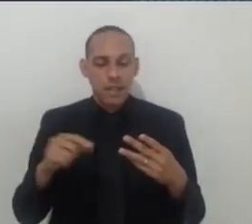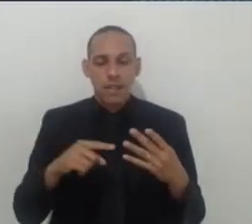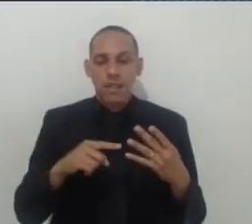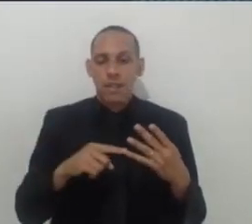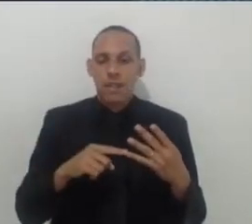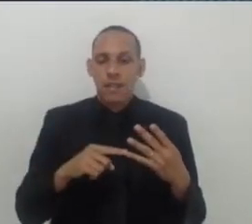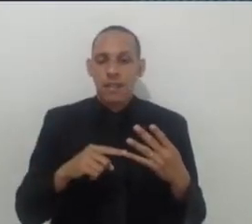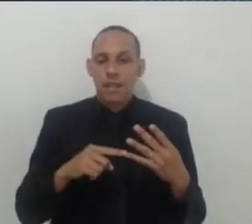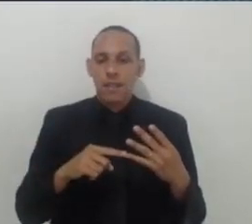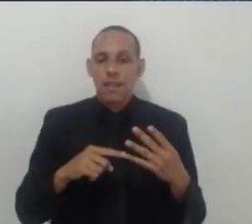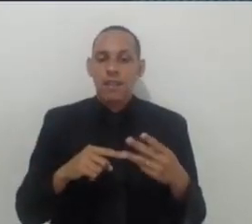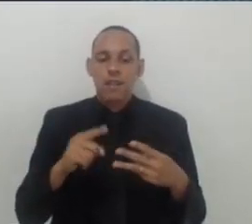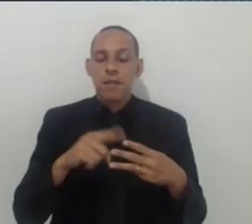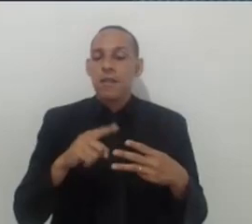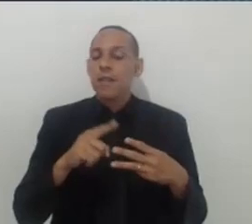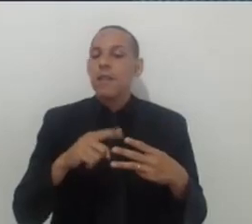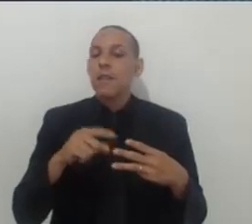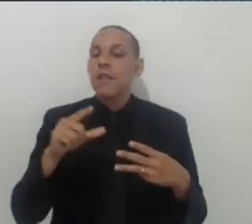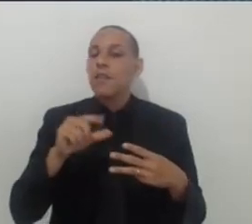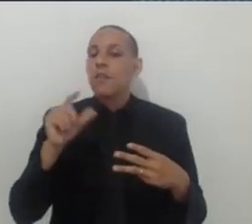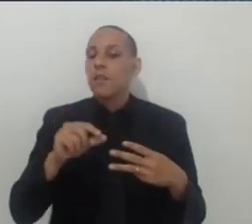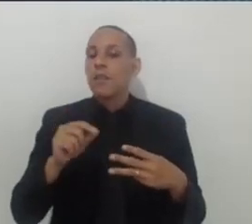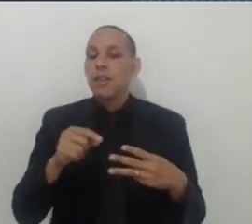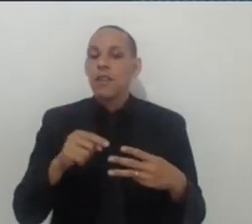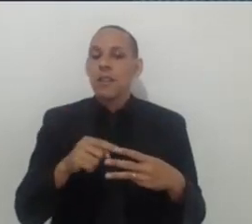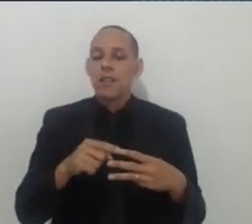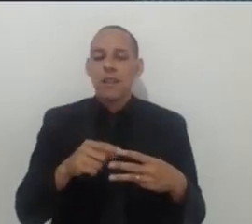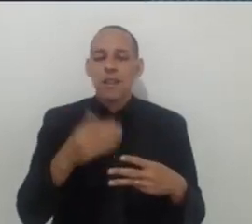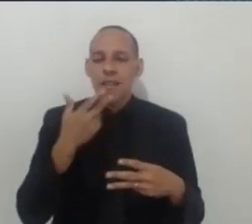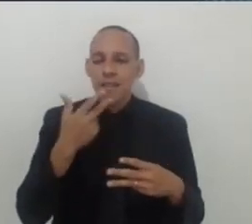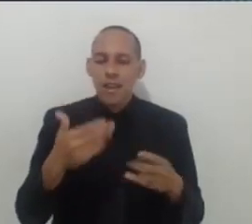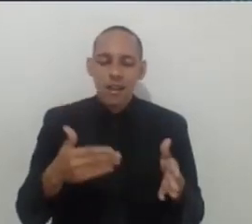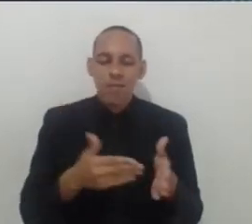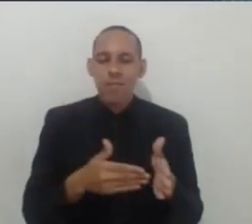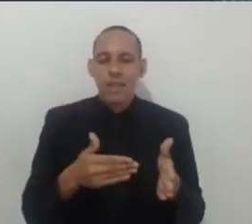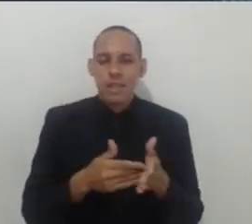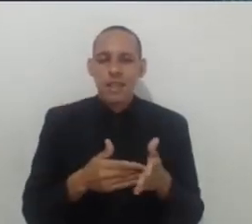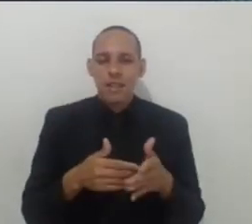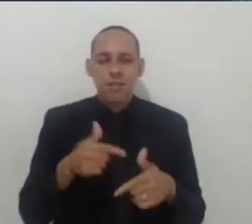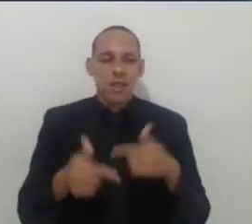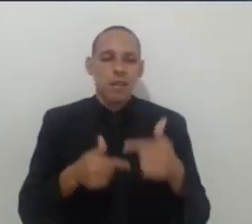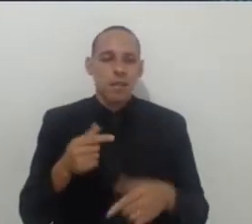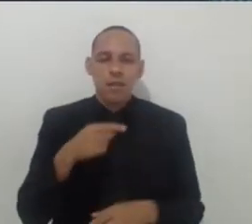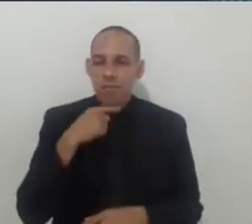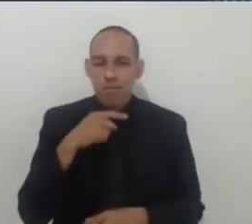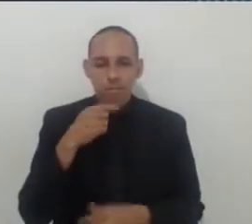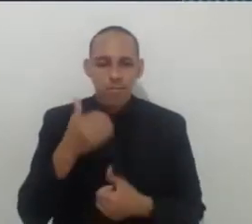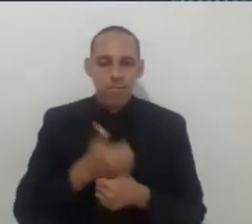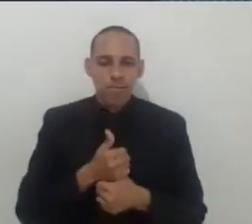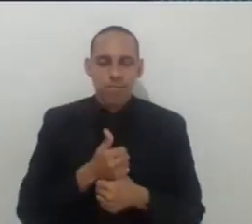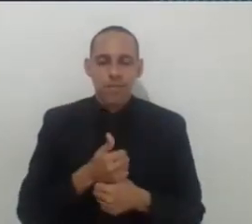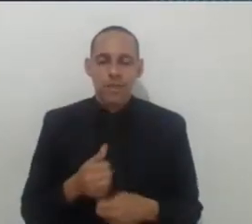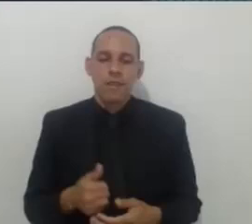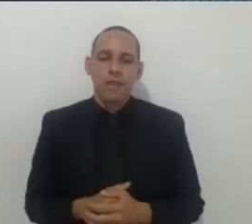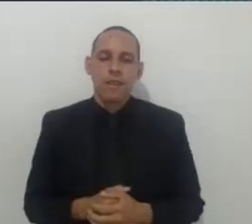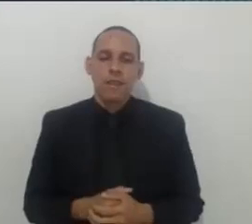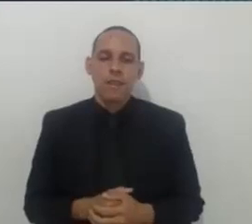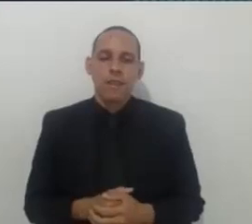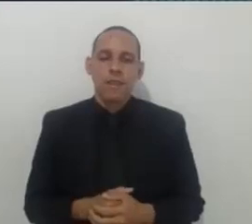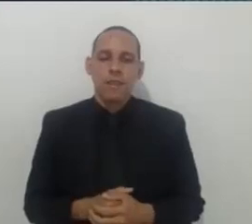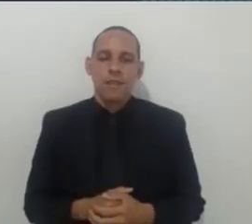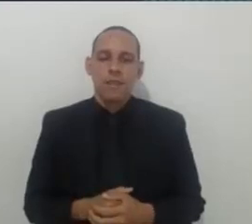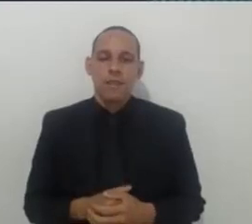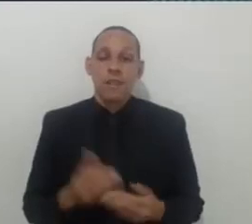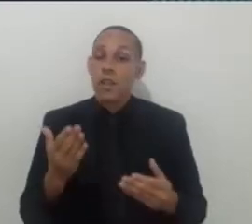sendo que o primeiro sorteado declarou eventual impedimento para exercer a substituição. Nesses